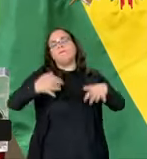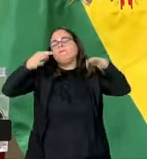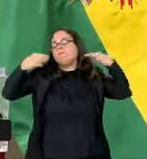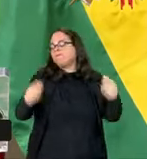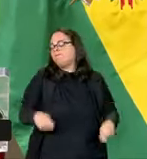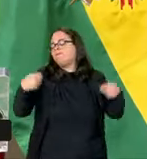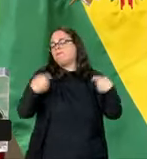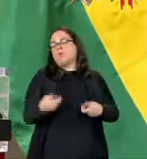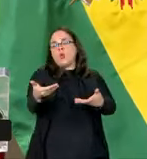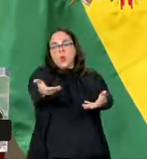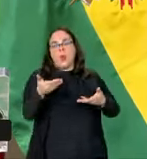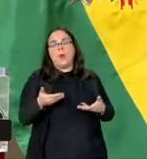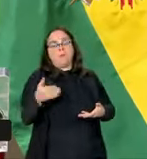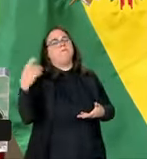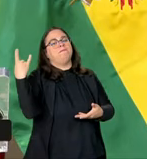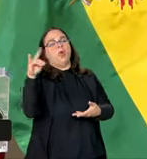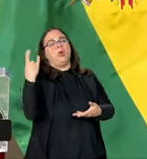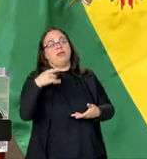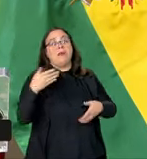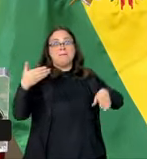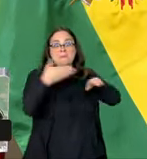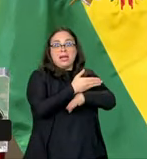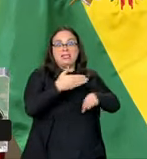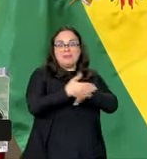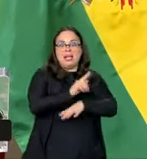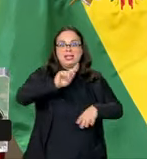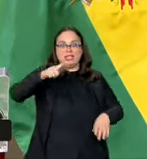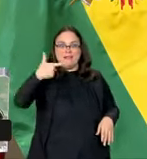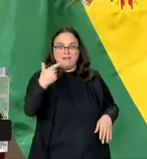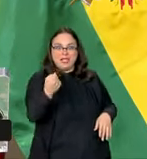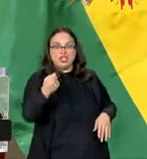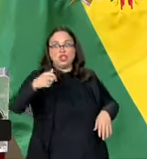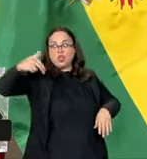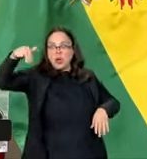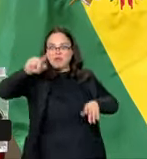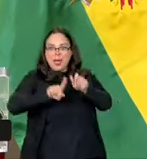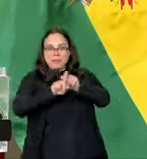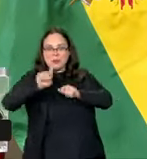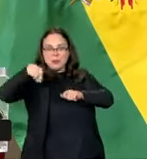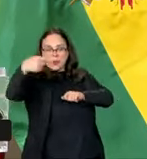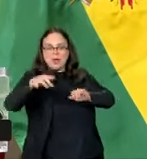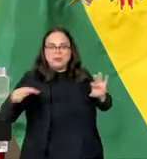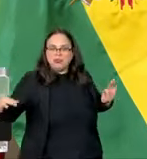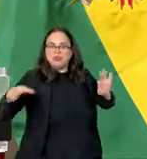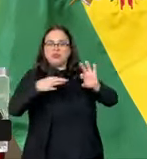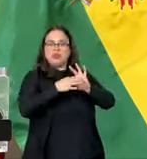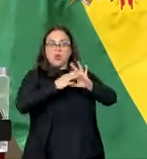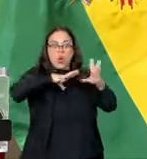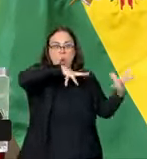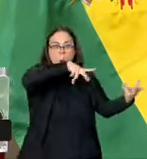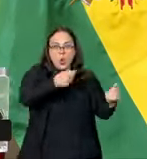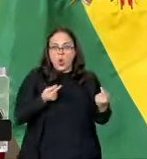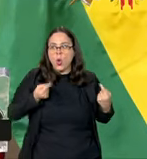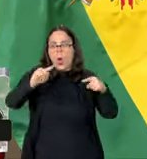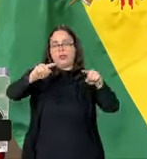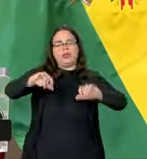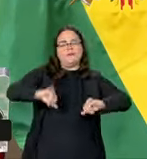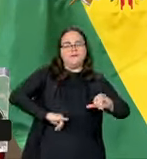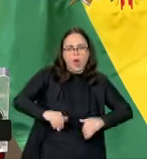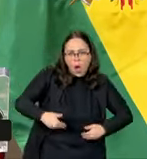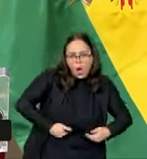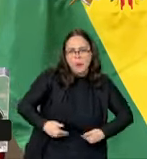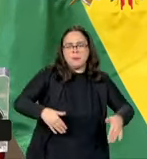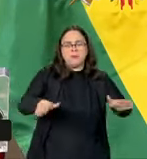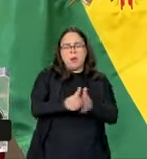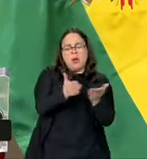a participar da curva do G20 em novembro e a se somar à Aliança Global de Combate à Fome e à Pobreza que